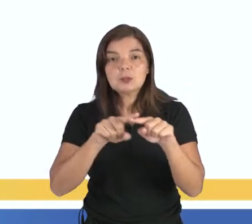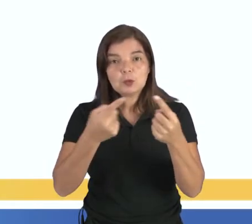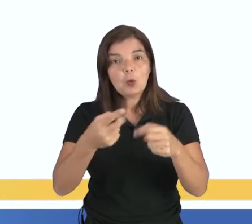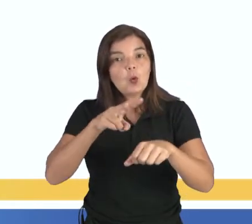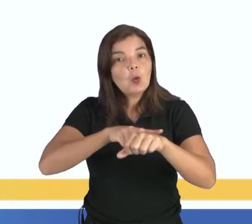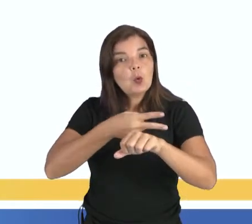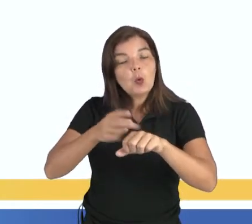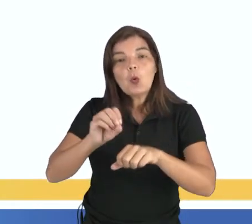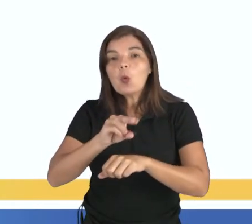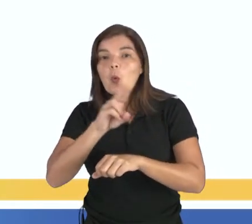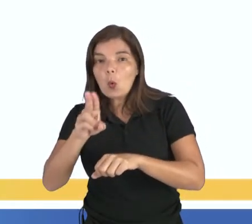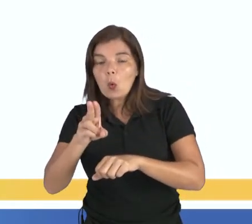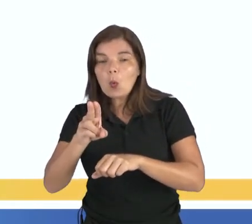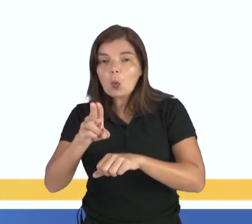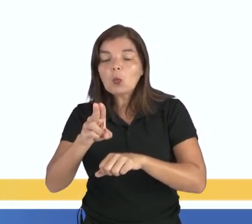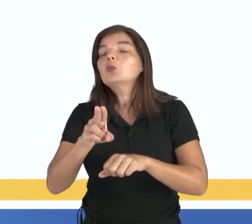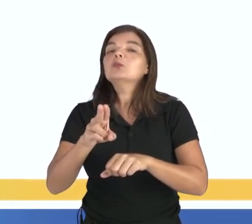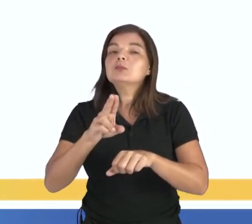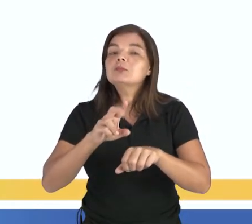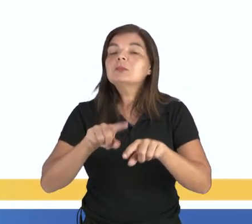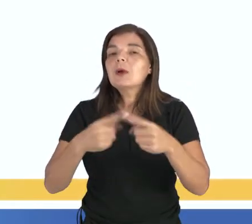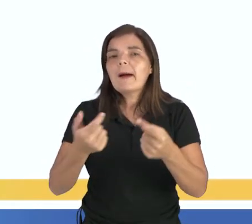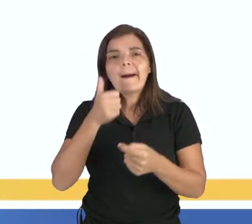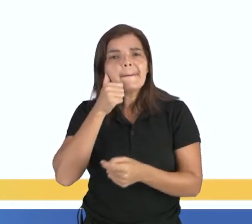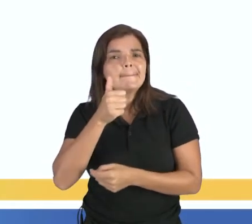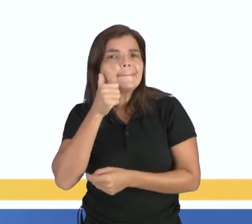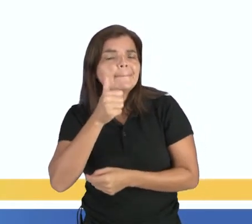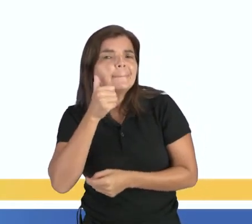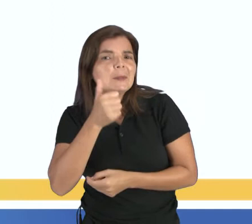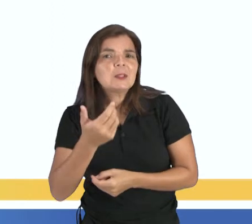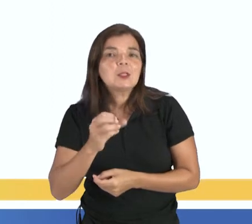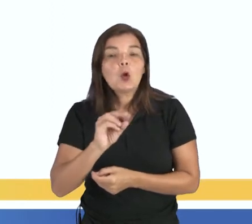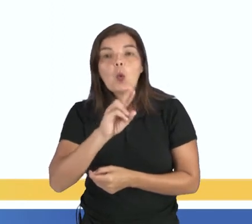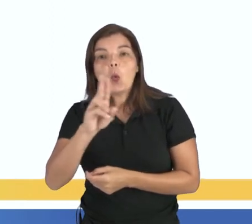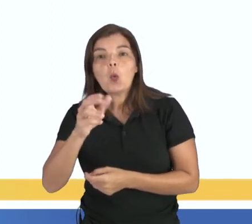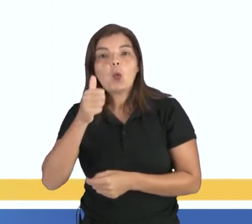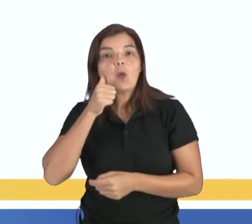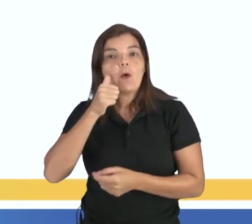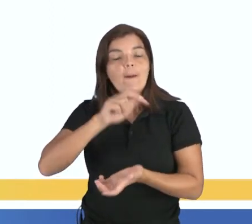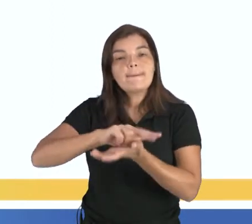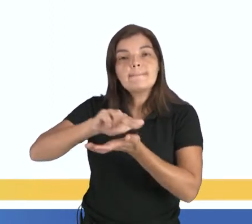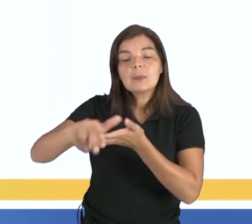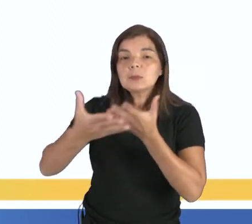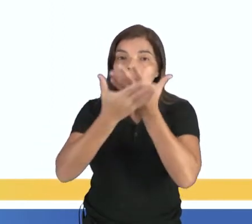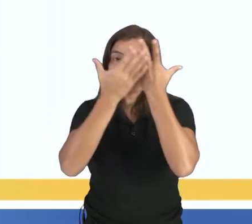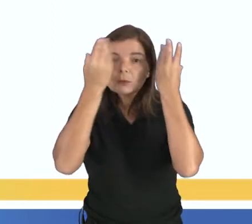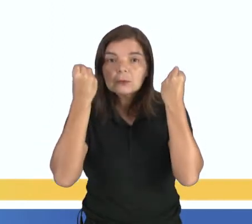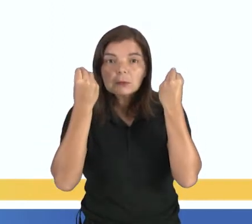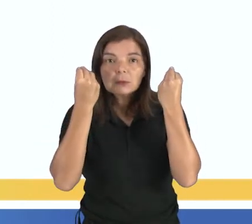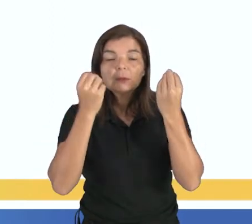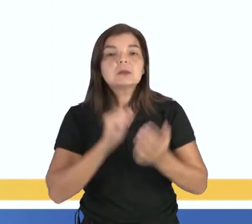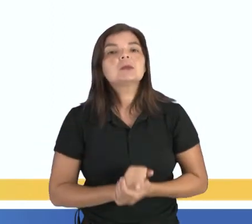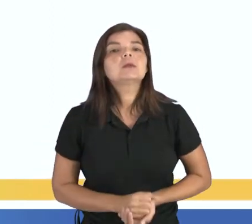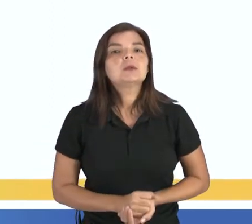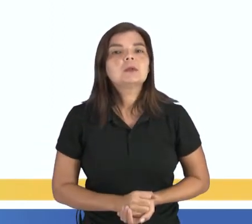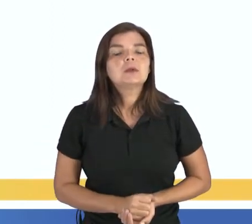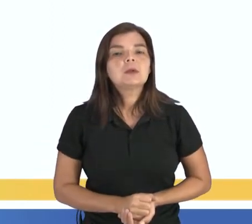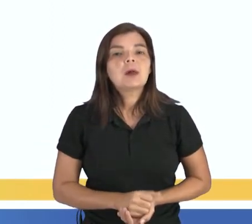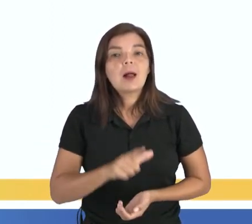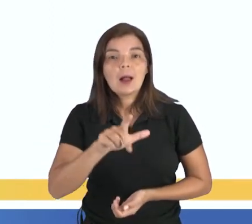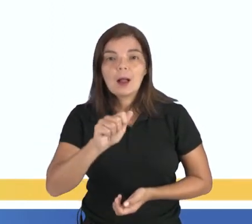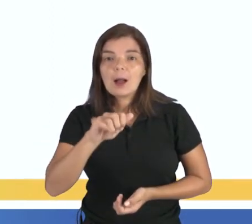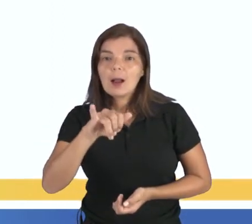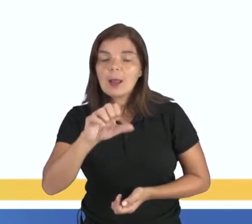chocolates desagradaram. A menina ou as meninas esqueceram. Laís,